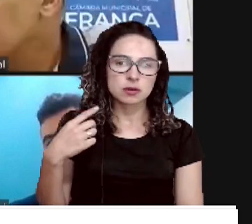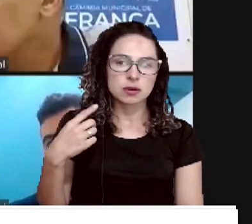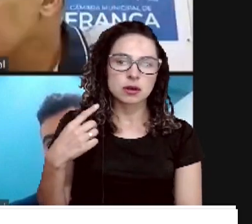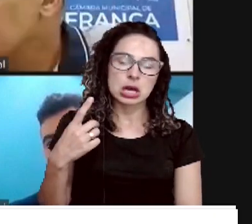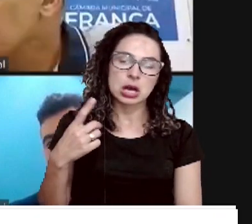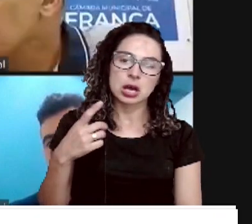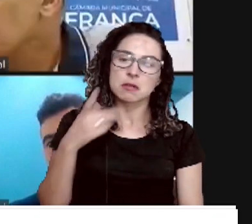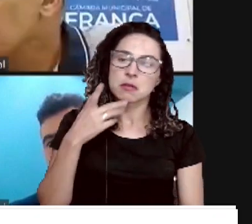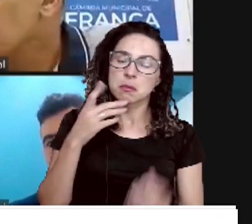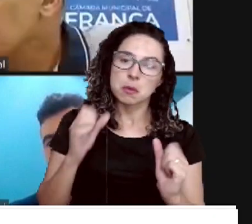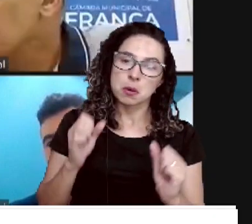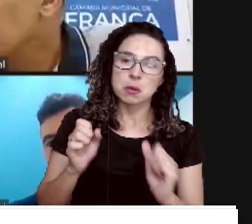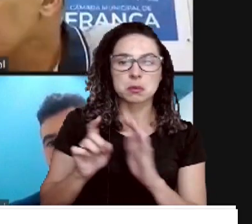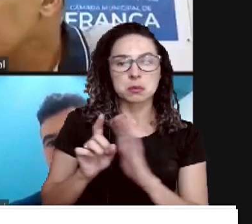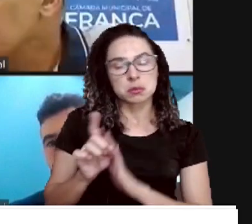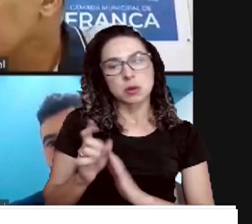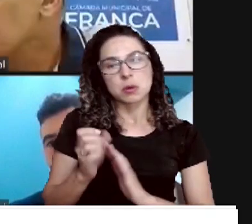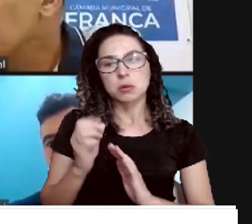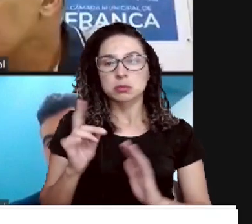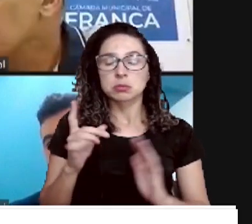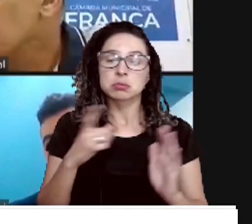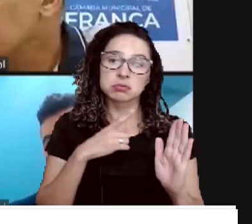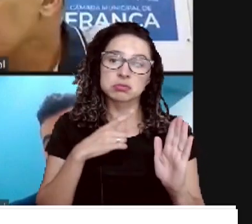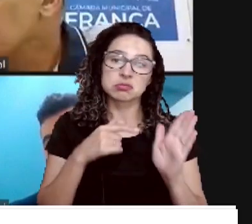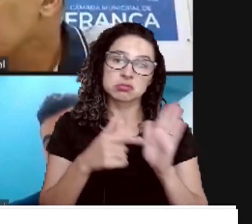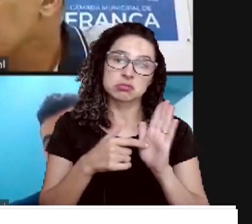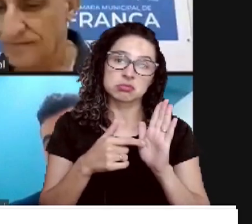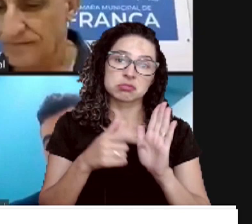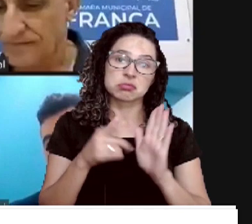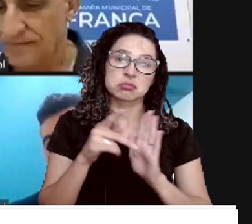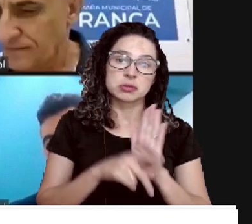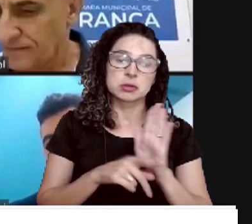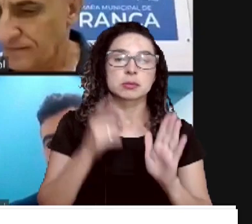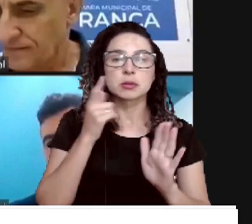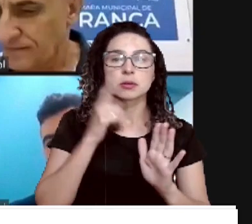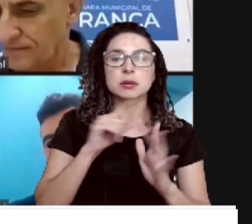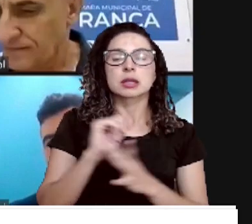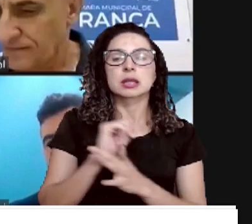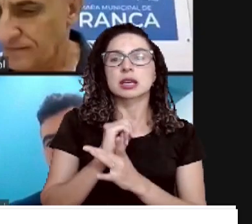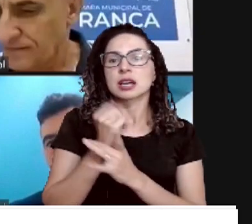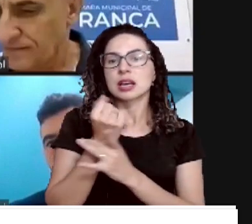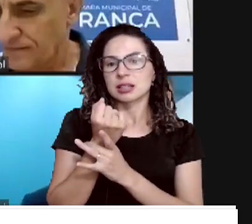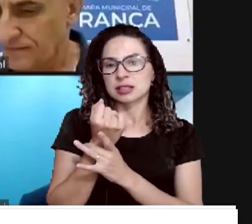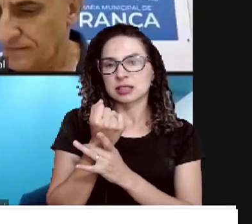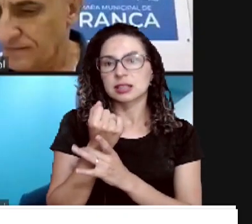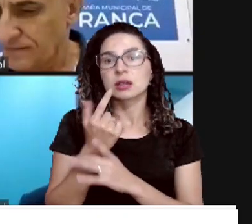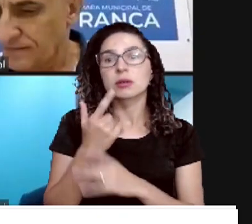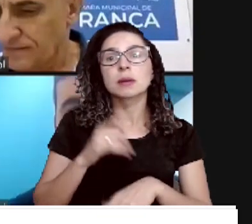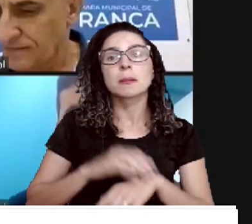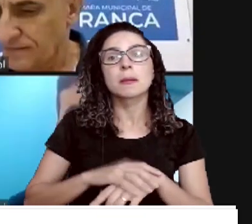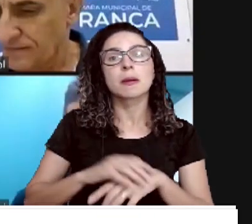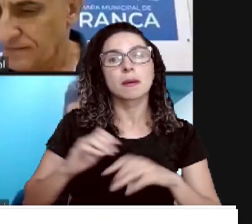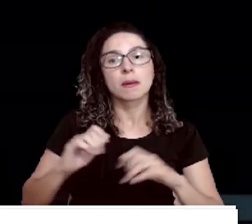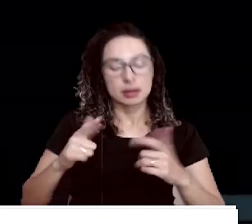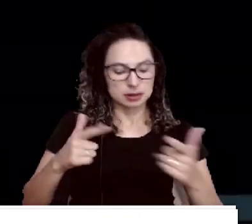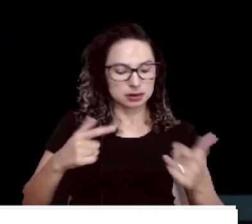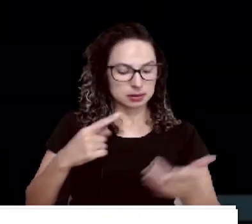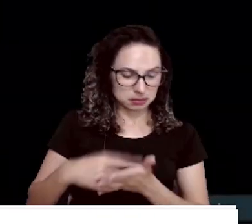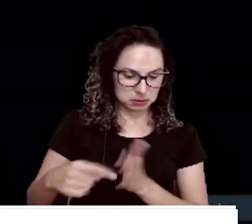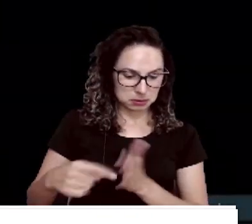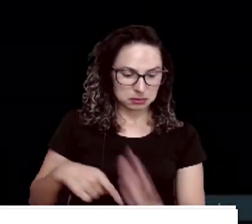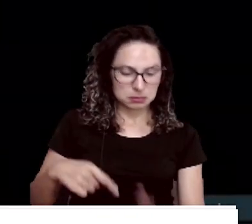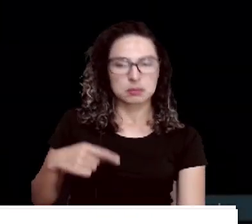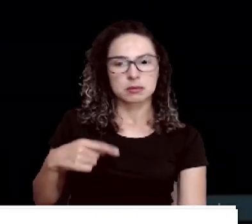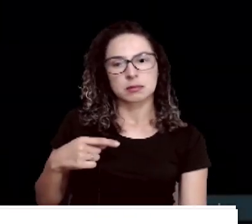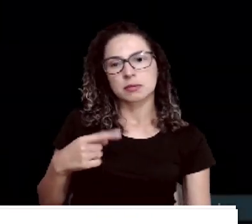não, mas é o que nós temos para poder aprovar, para garantir. Porque quando deu vício de iniciativa, esse vício de iniciativa, porque é